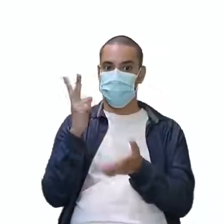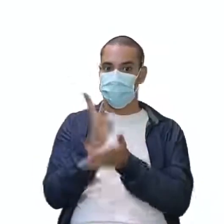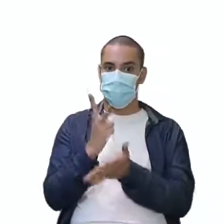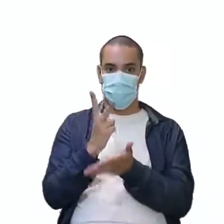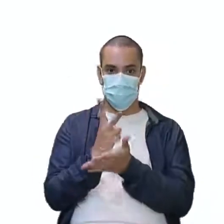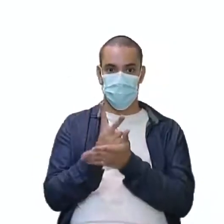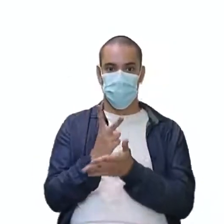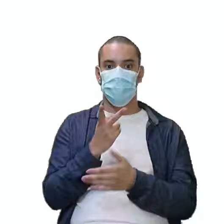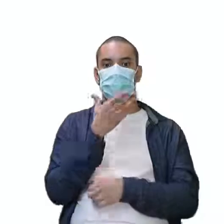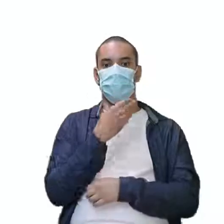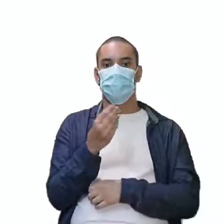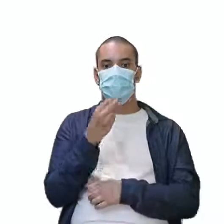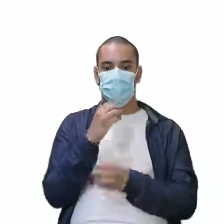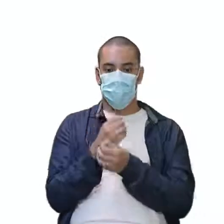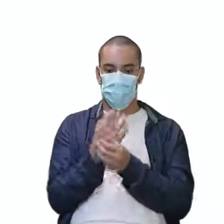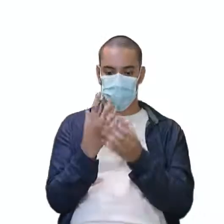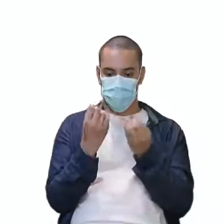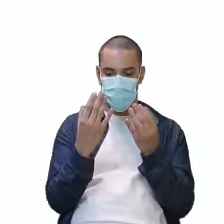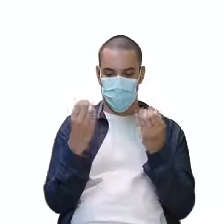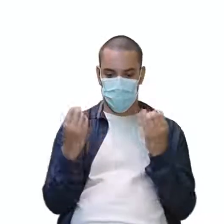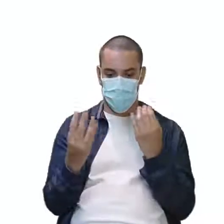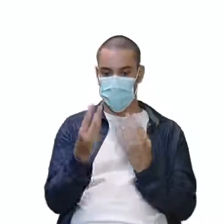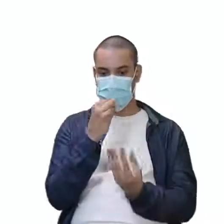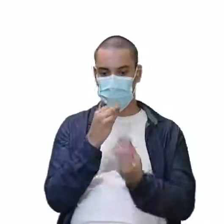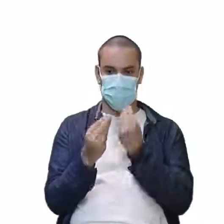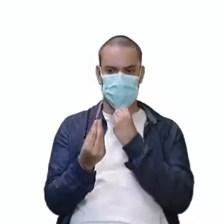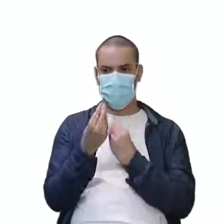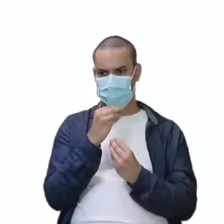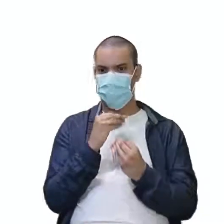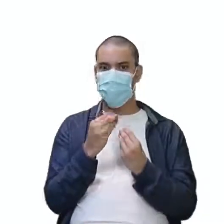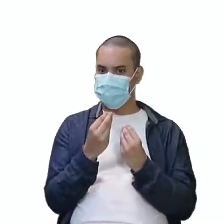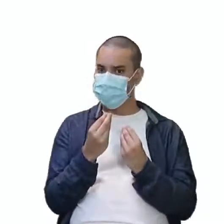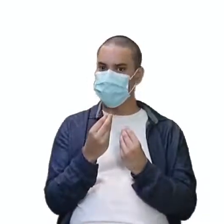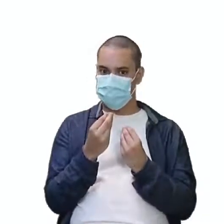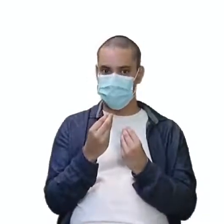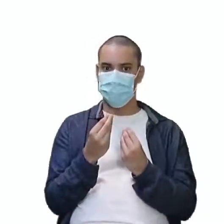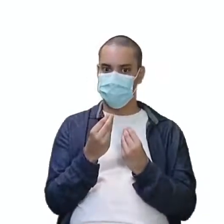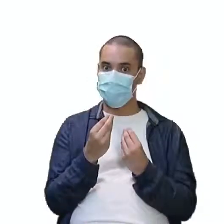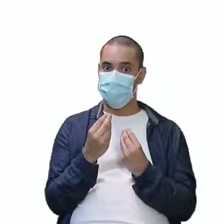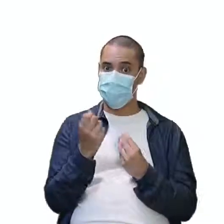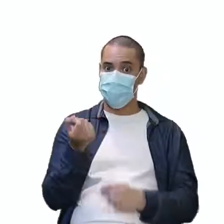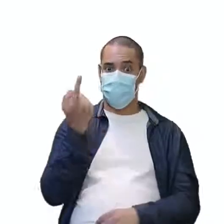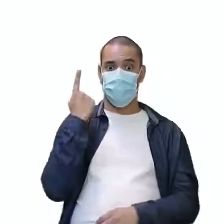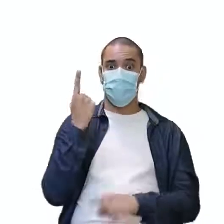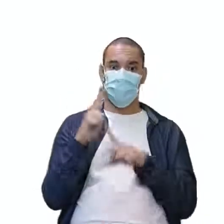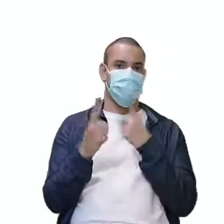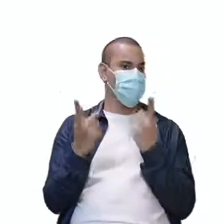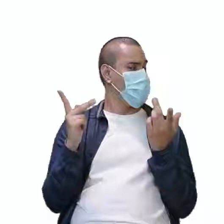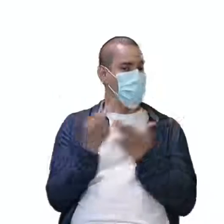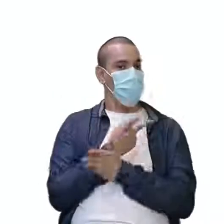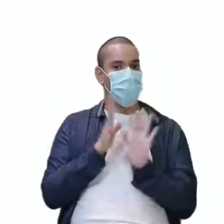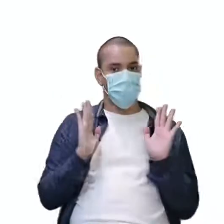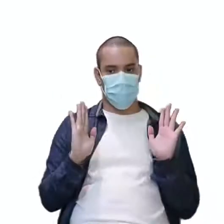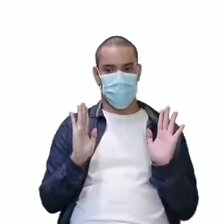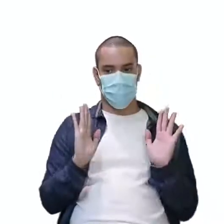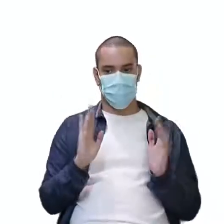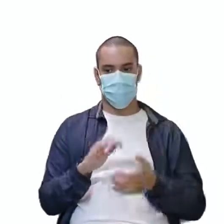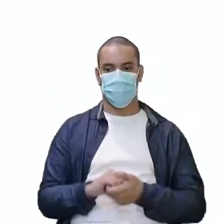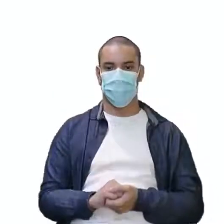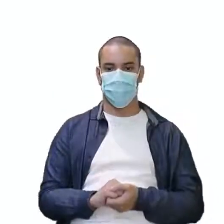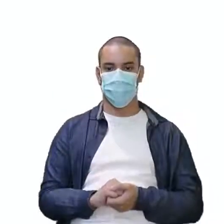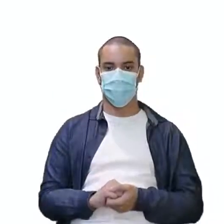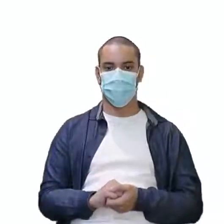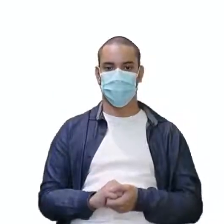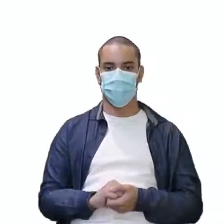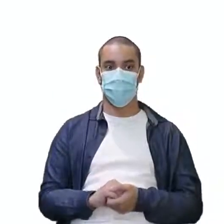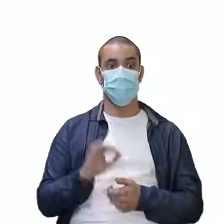machos. E aí eles, quando eclodem, vão se alimentando. É um negócio assim, né? Meio doido, mas acontece, tá? Acontece.